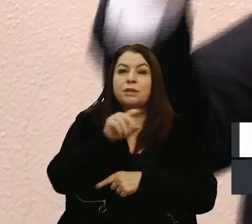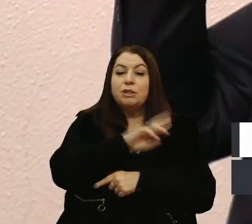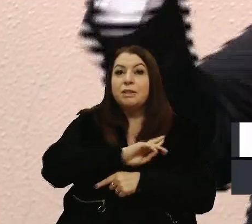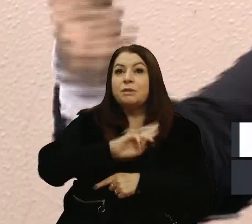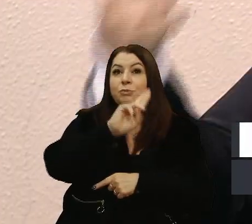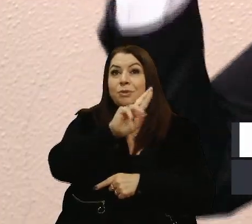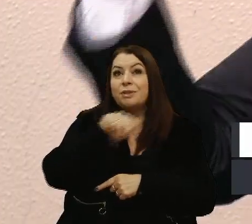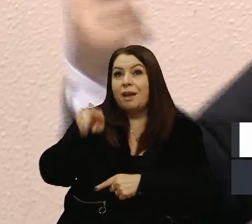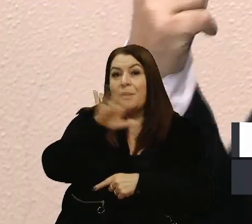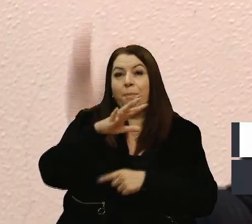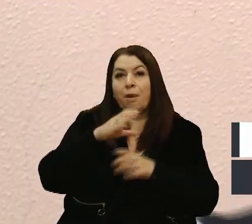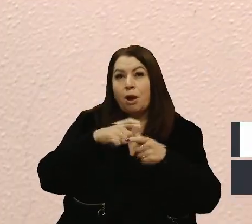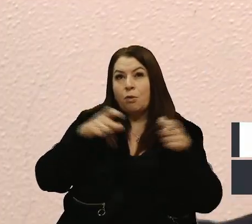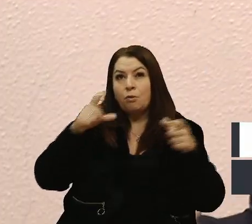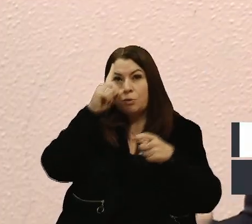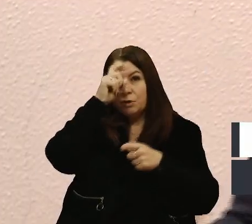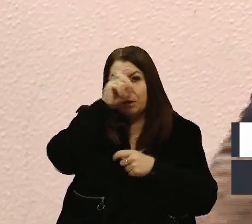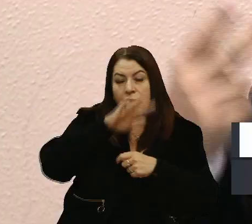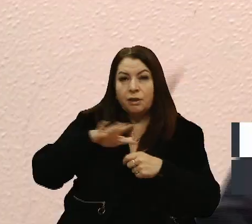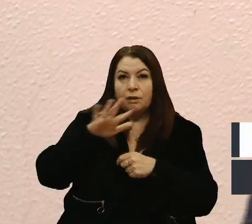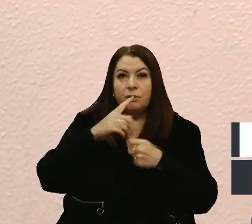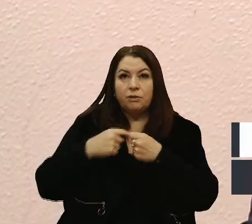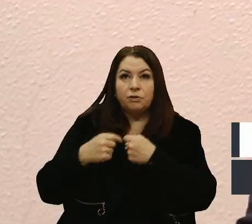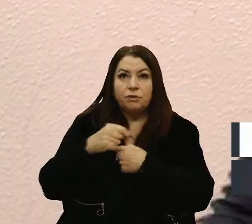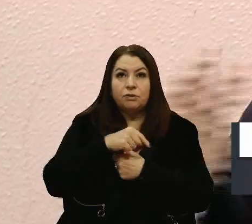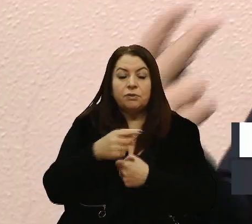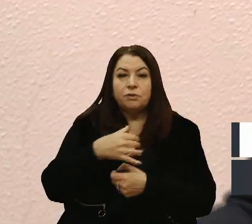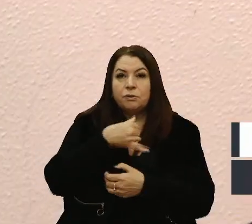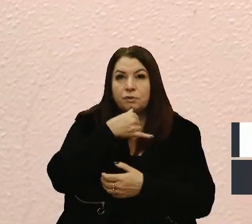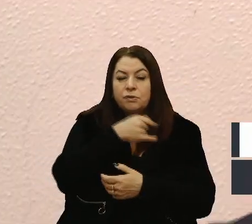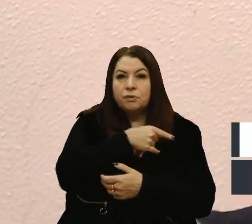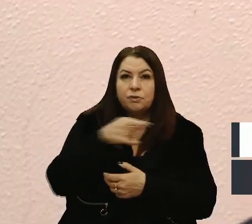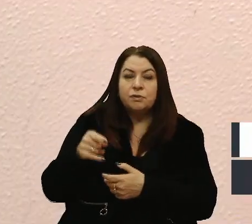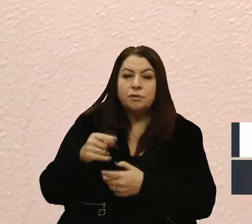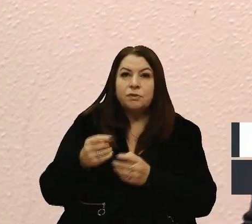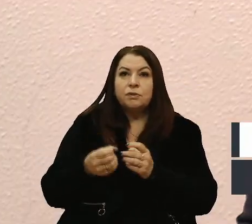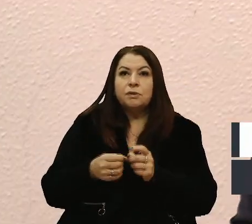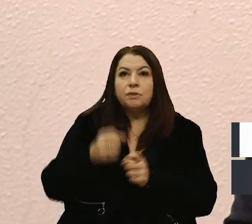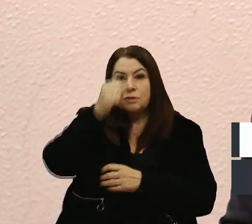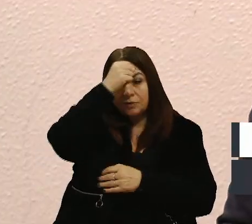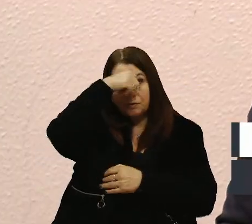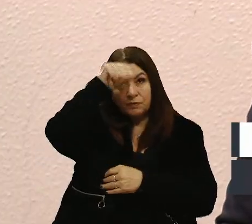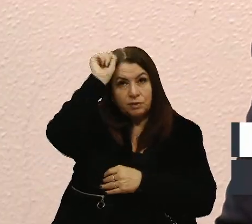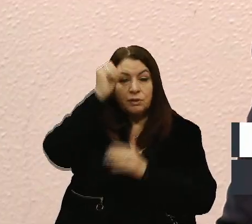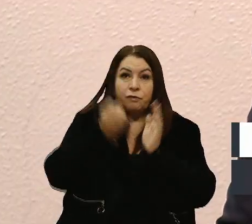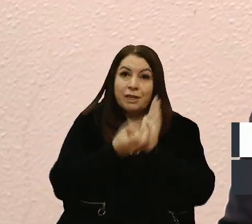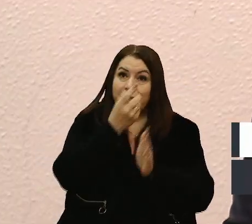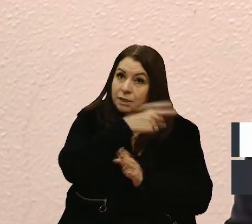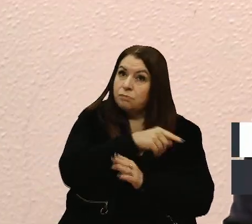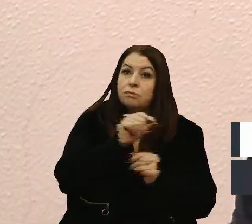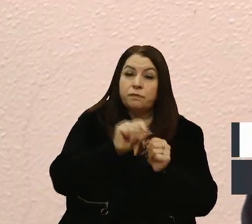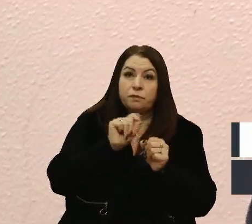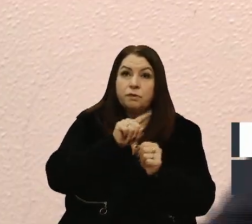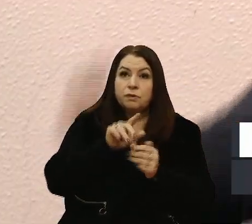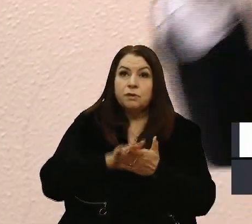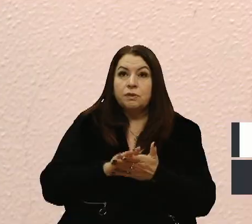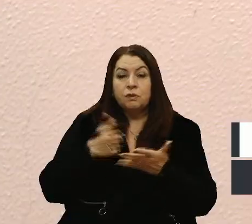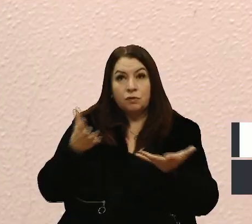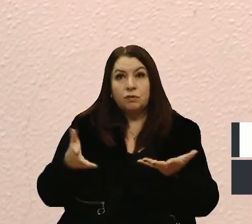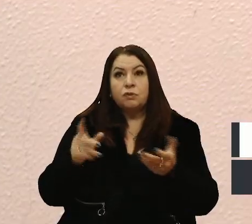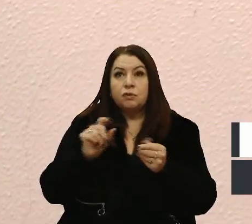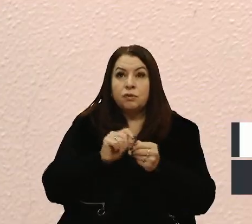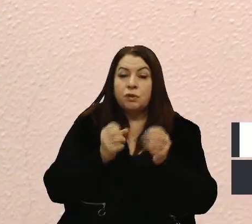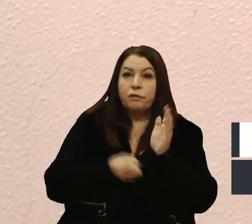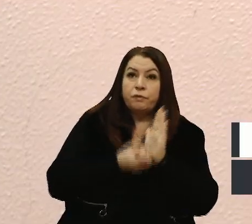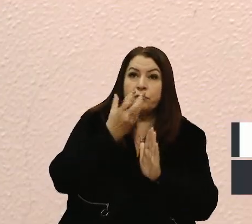superintendente no maior hospital da nossa cidade. É uma lástima que a Fundação Universidade de Caxias do Sul tenha feito isso, já que ela afundou